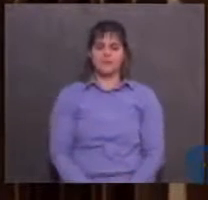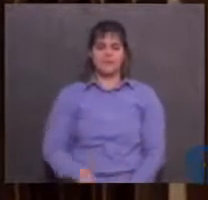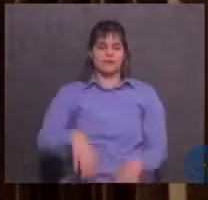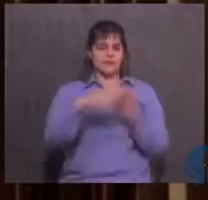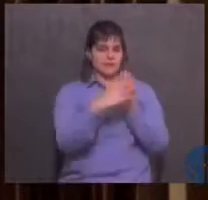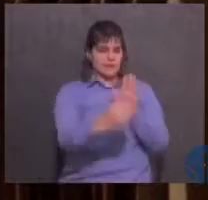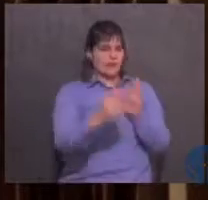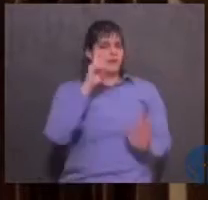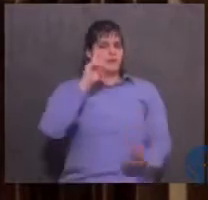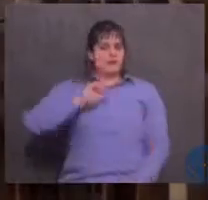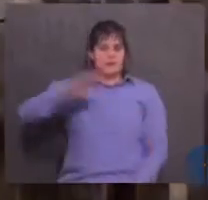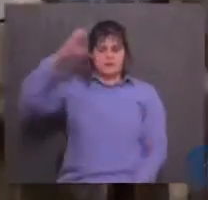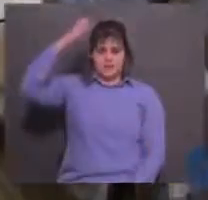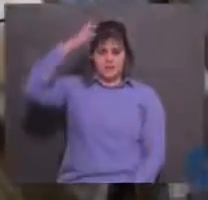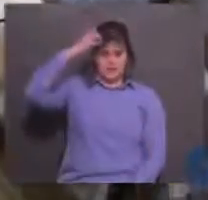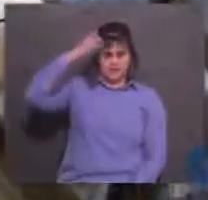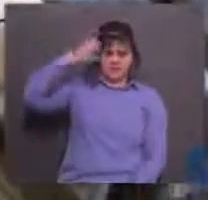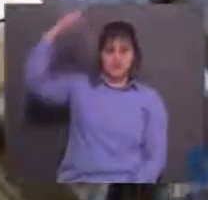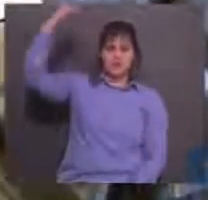Regina